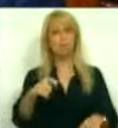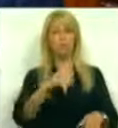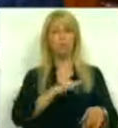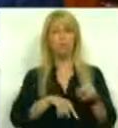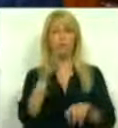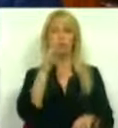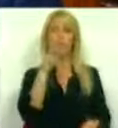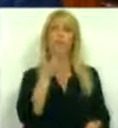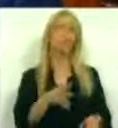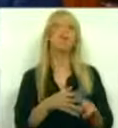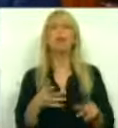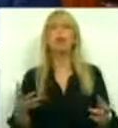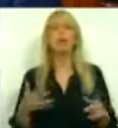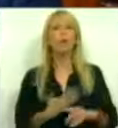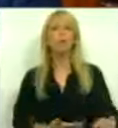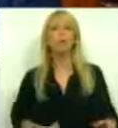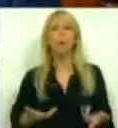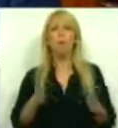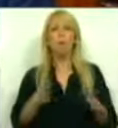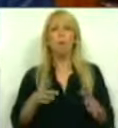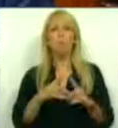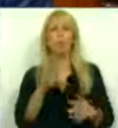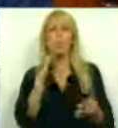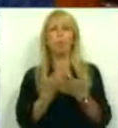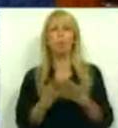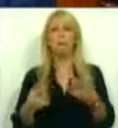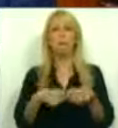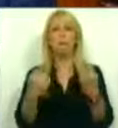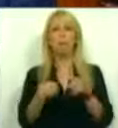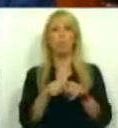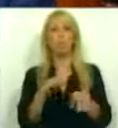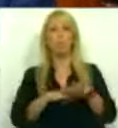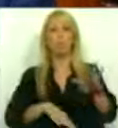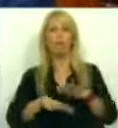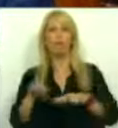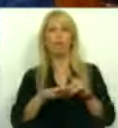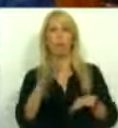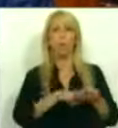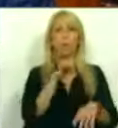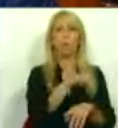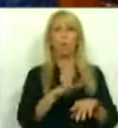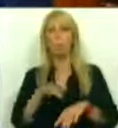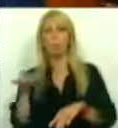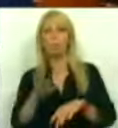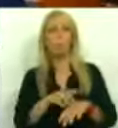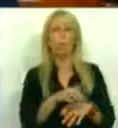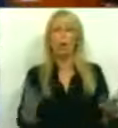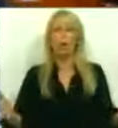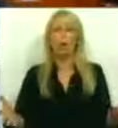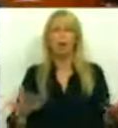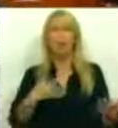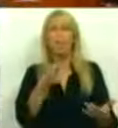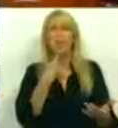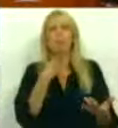situação instrumentalizada como arma de arremesso político, como alvo de toda a demagogia. O que